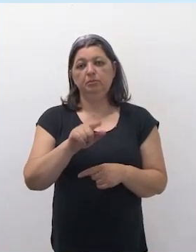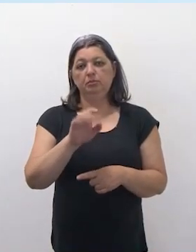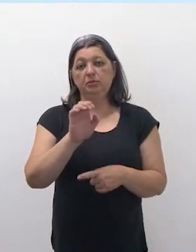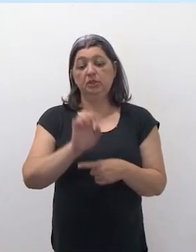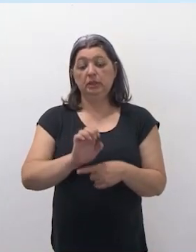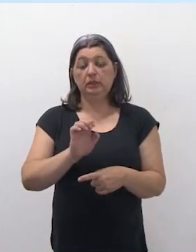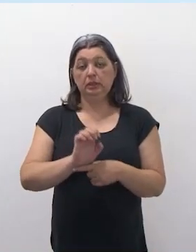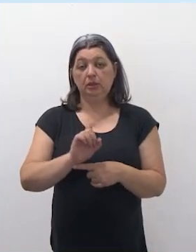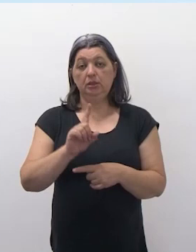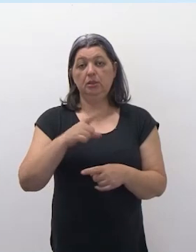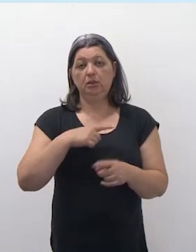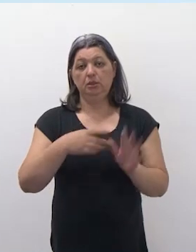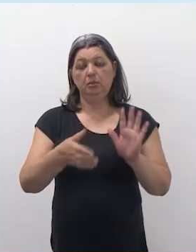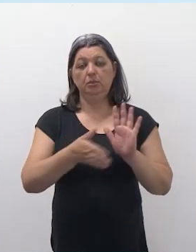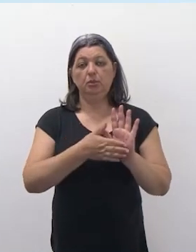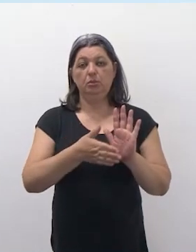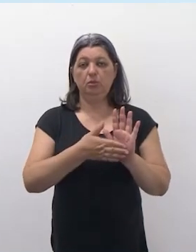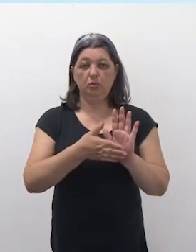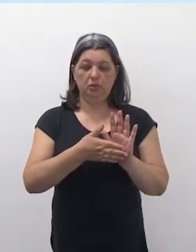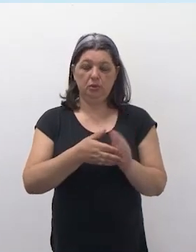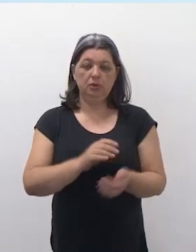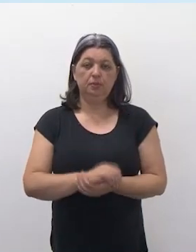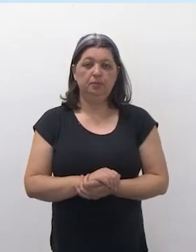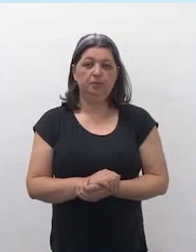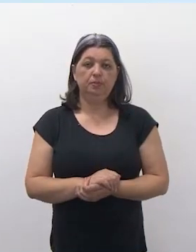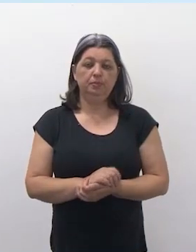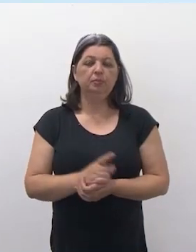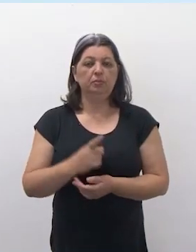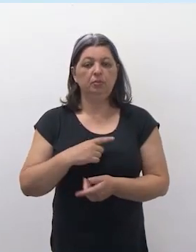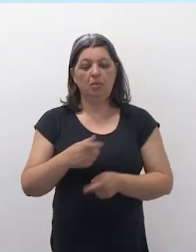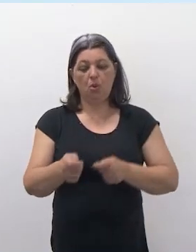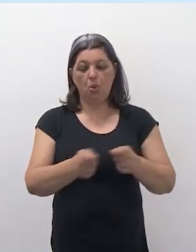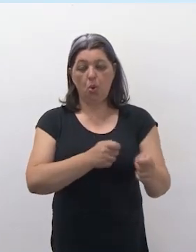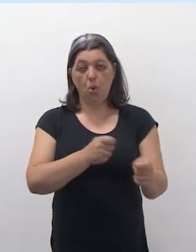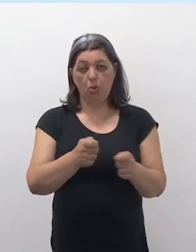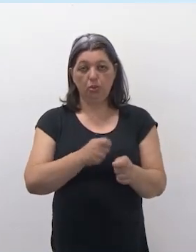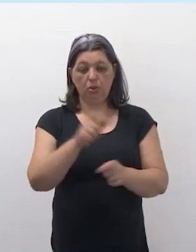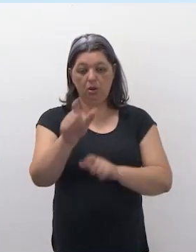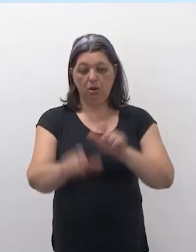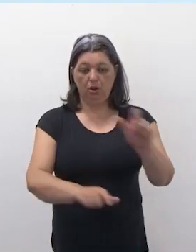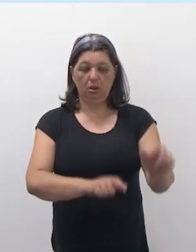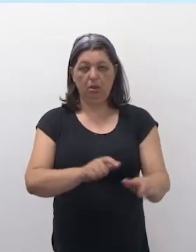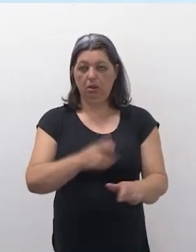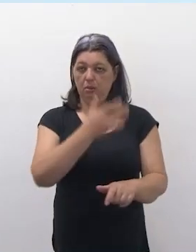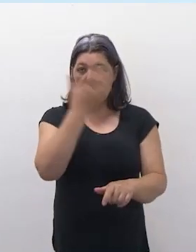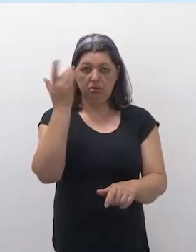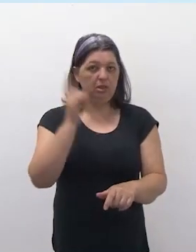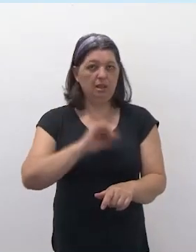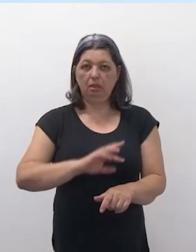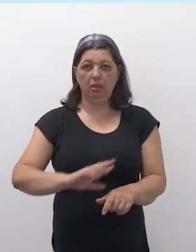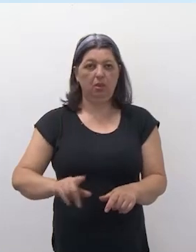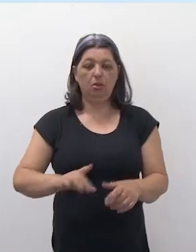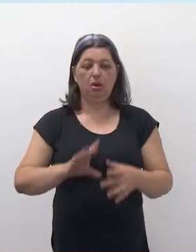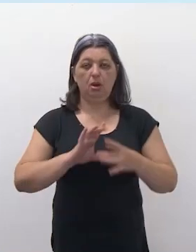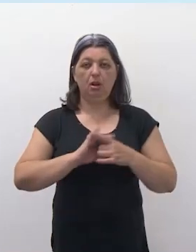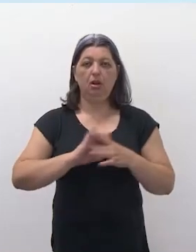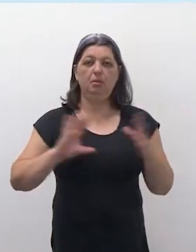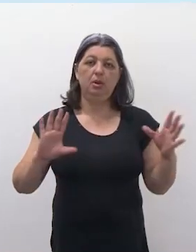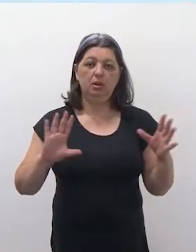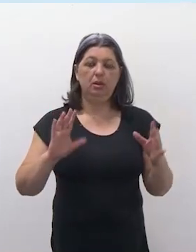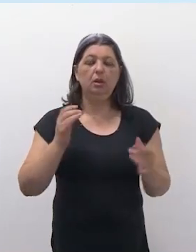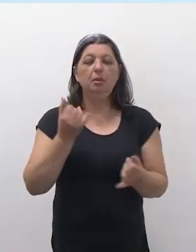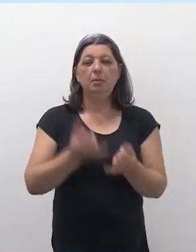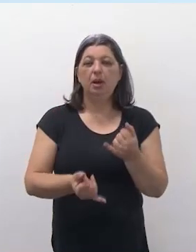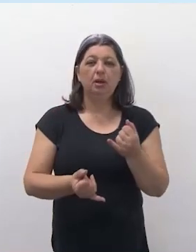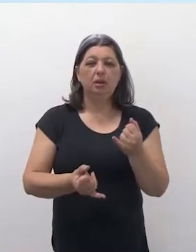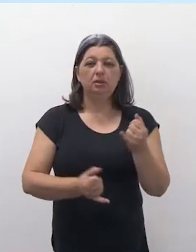Então, o Estado, ele pode ser algo que controla o indivíduo e não que dá liberdade para o indivíduo. Por isso, há uma espécie de conflito